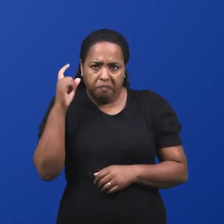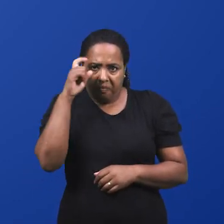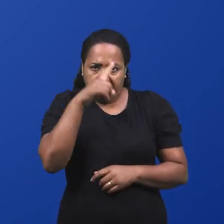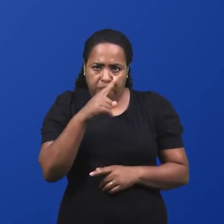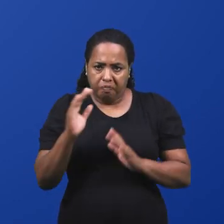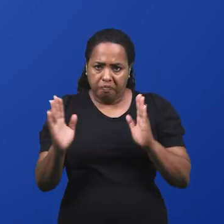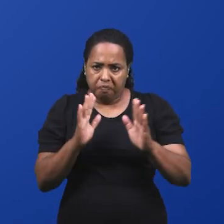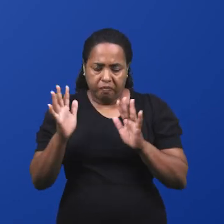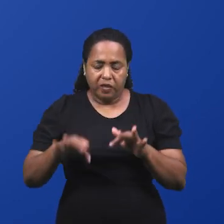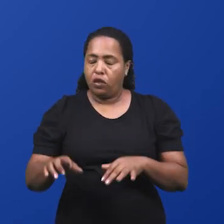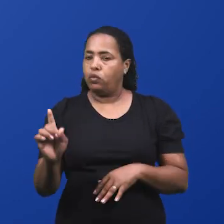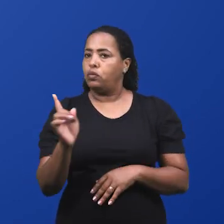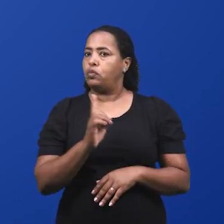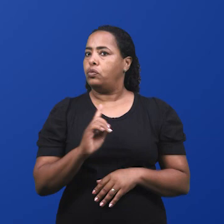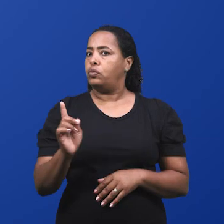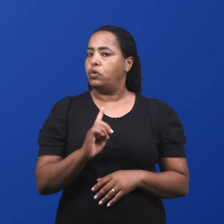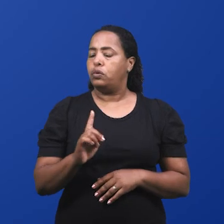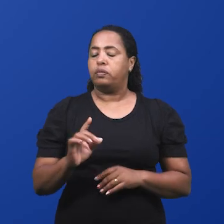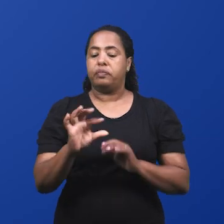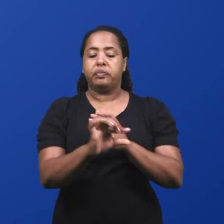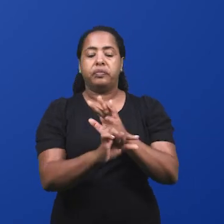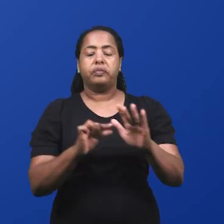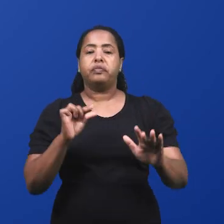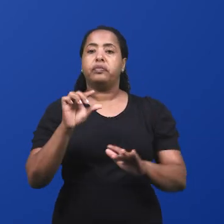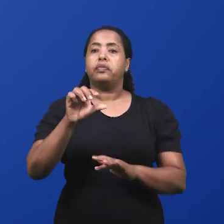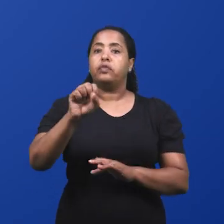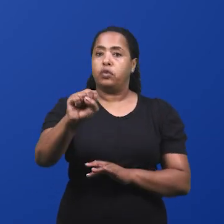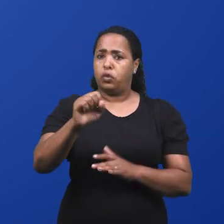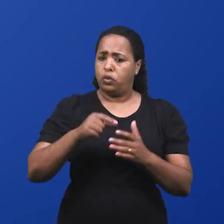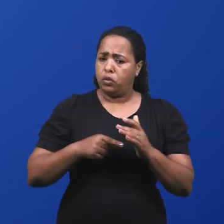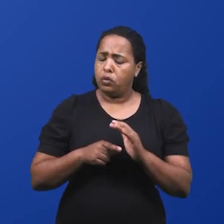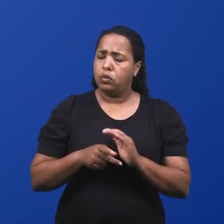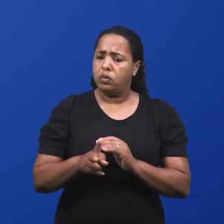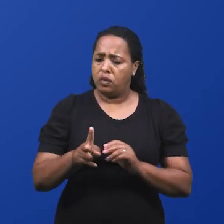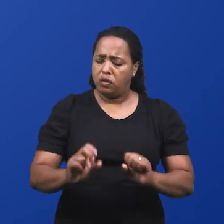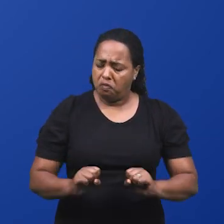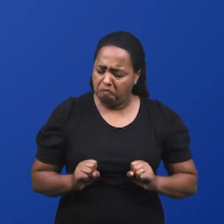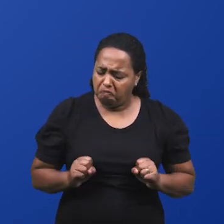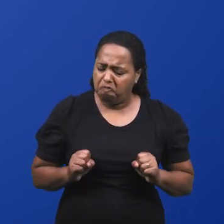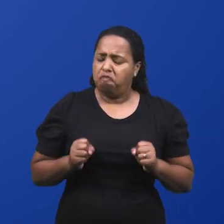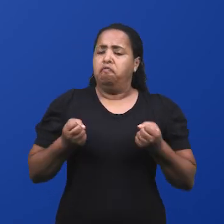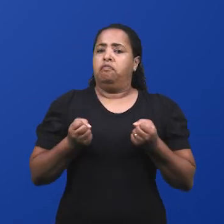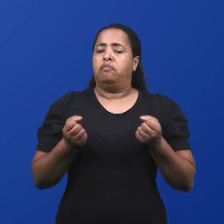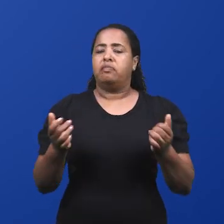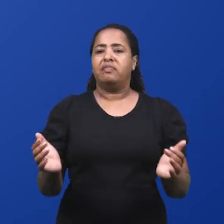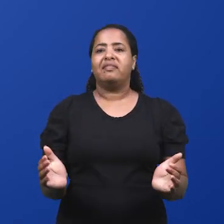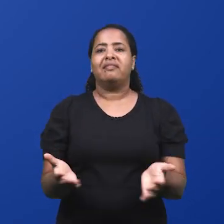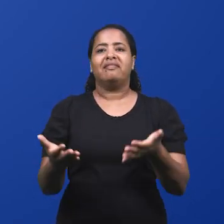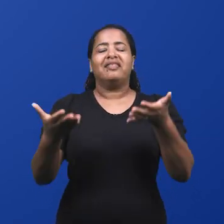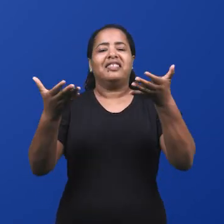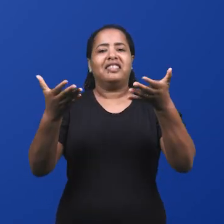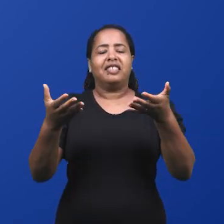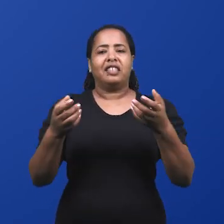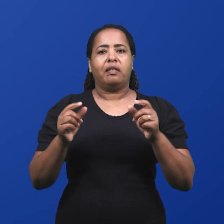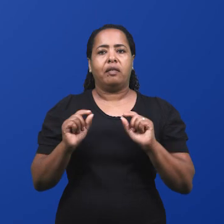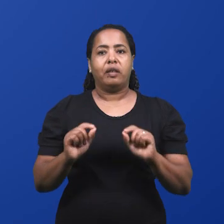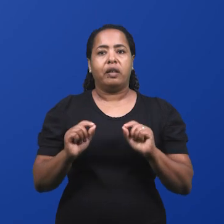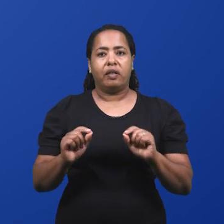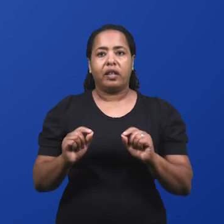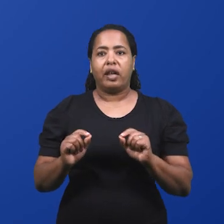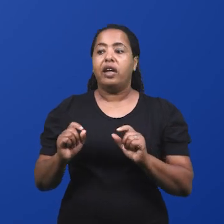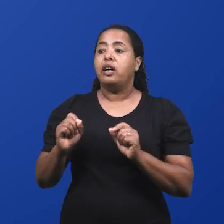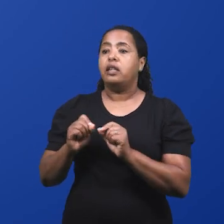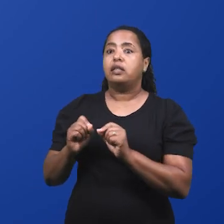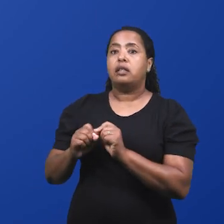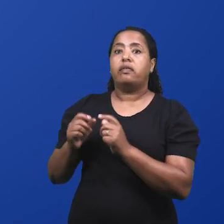hora. Ainda no versículo 8, tão somente esforça-te e tem bom ânimo para teres cuidado